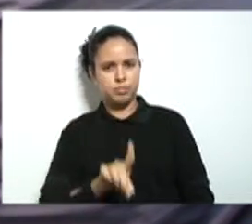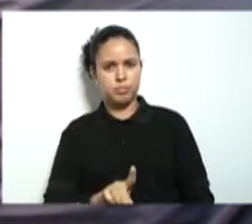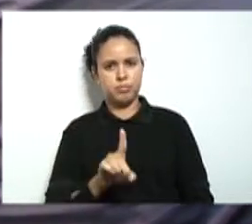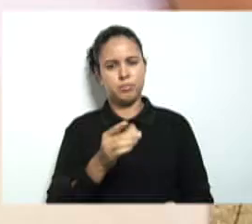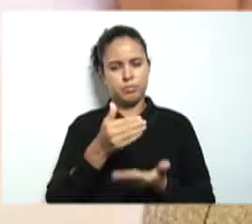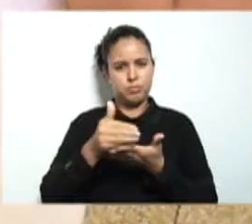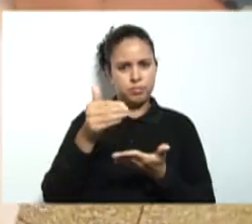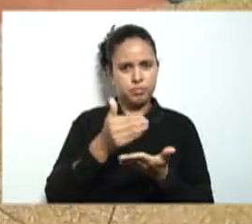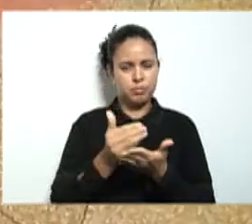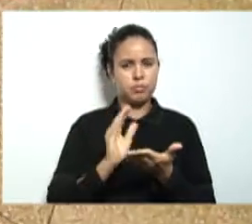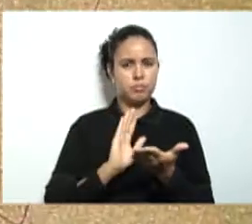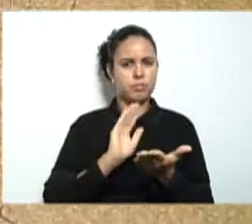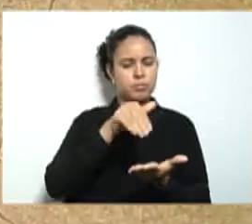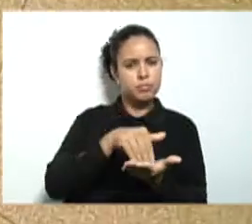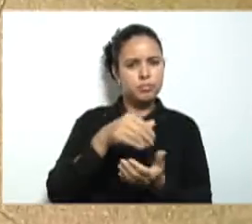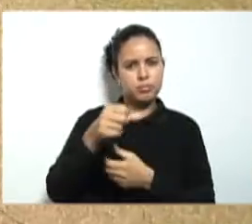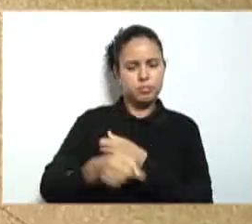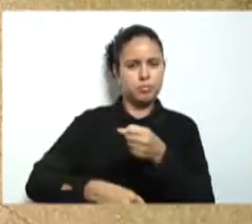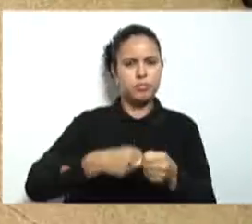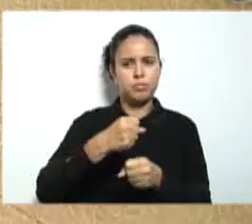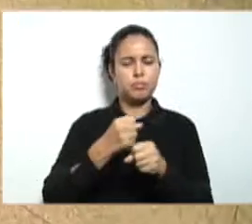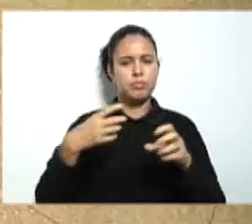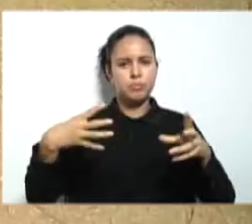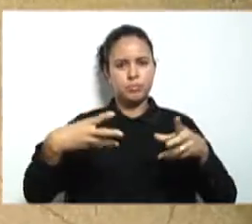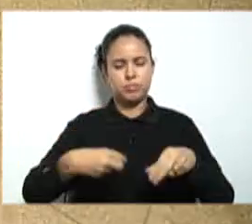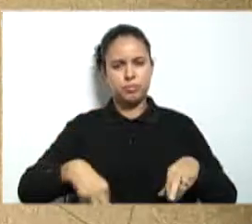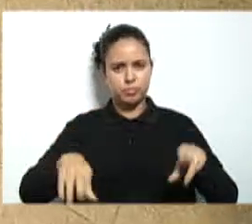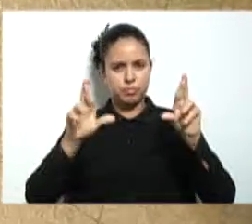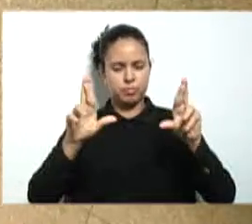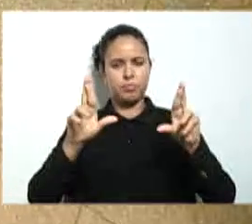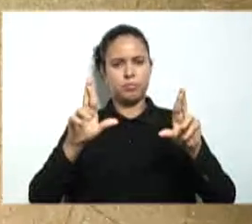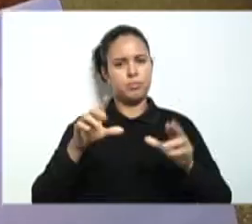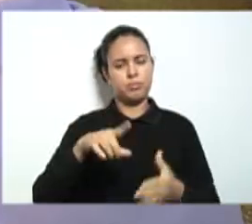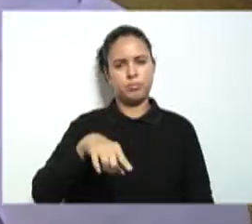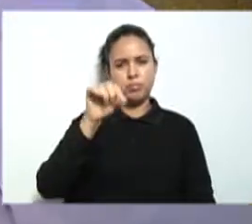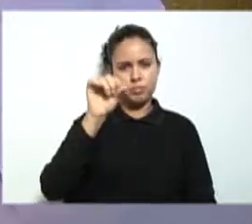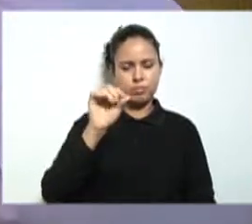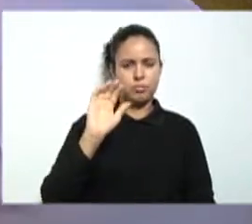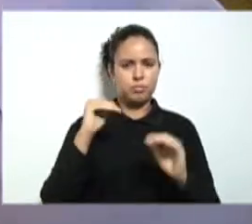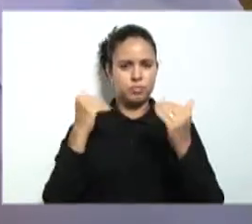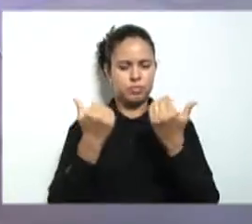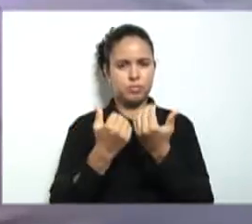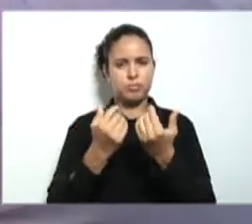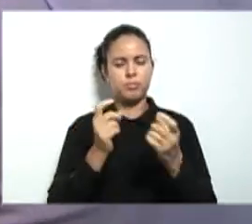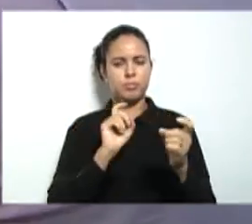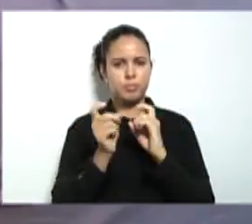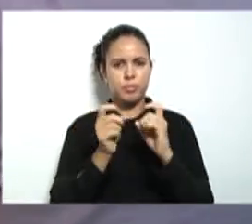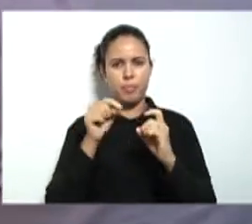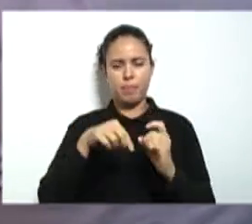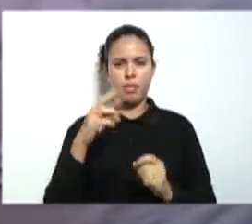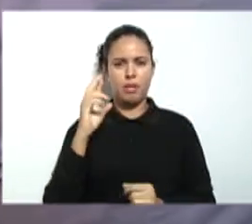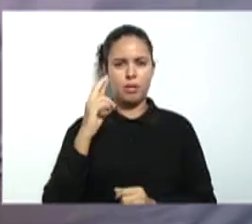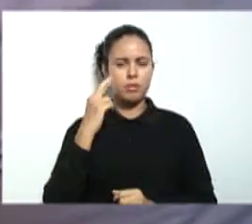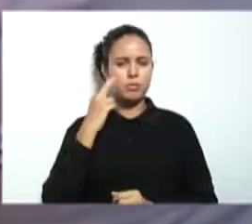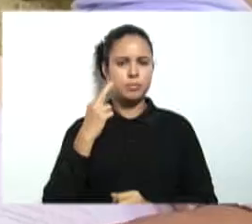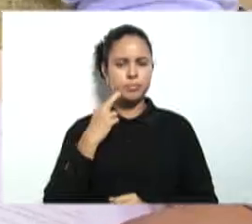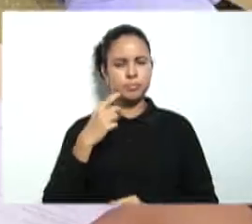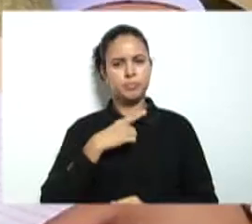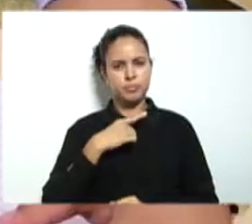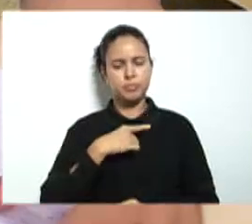ano. E todas as decisões são aprovadas em assembleia. Rondônia tem diversas cooperativas neste ramo.